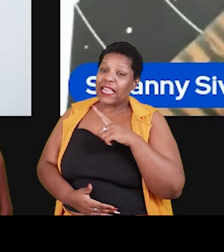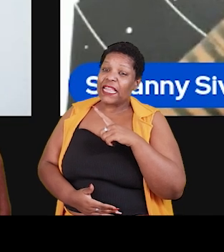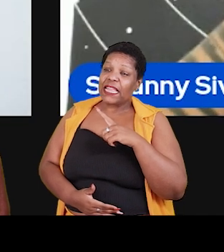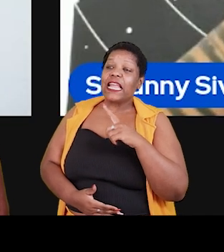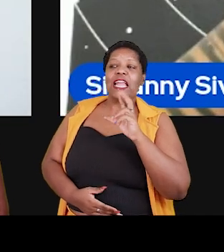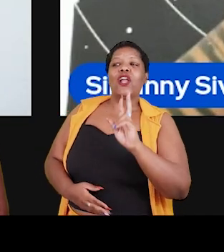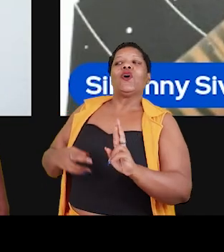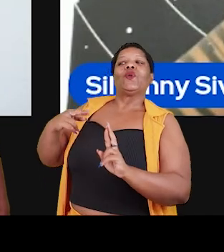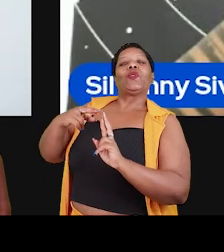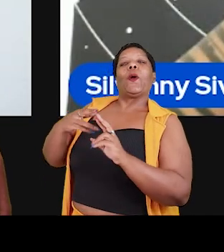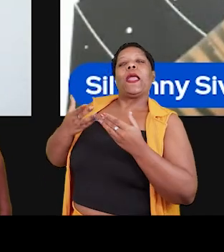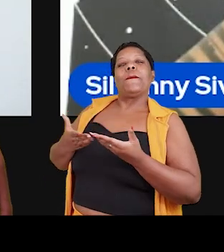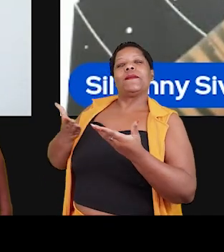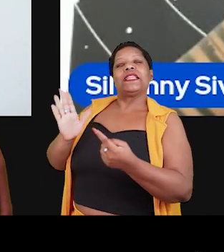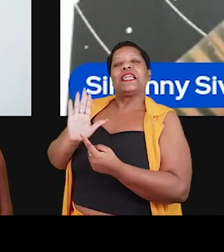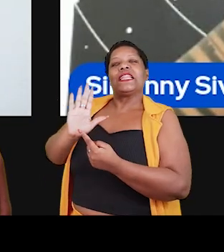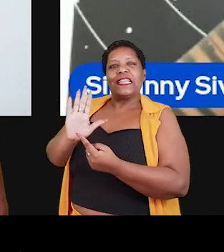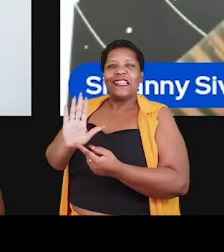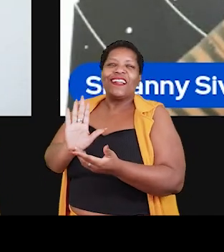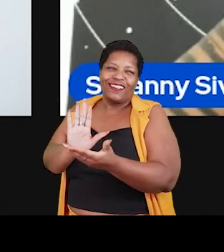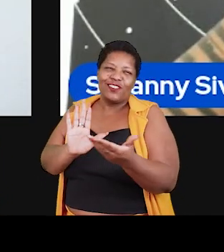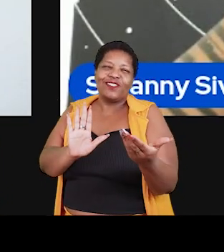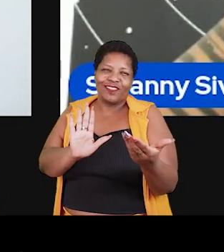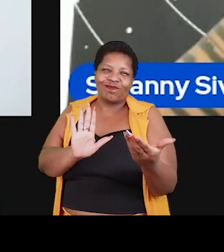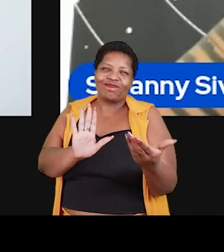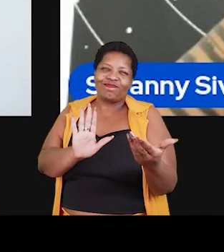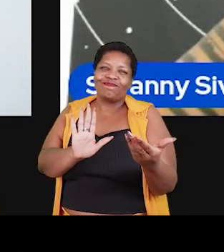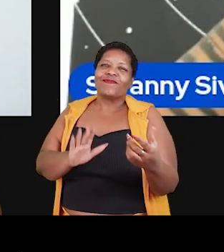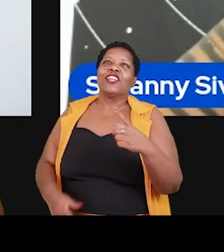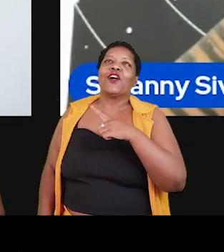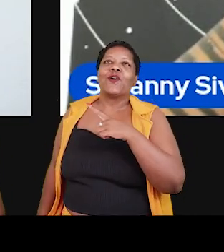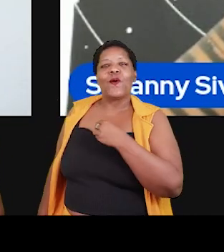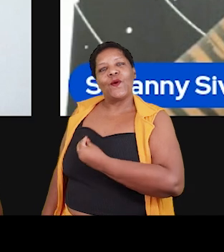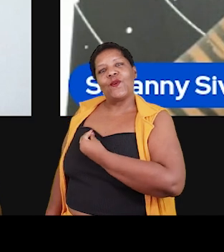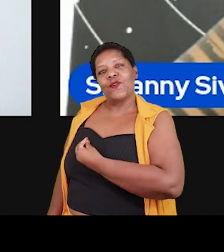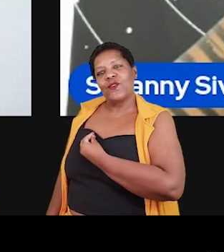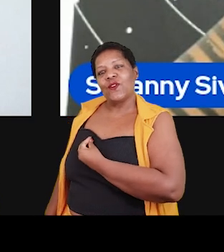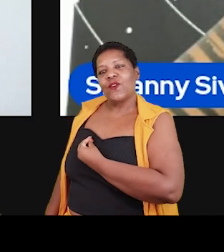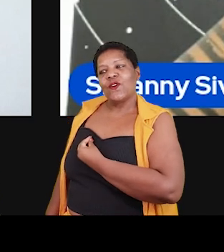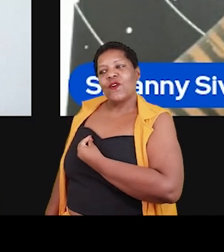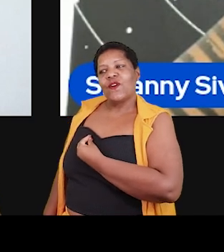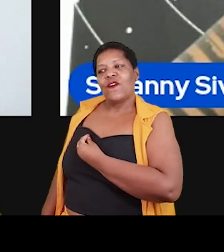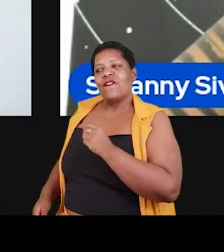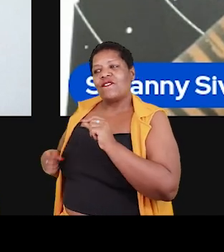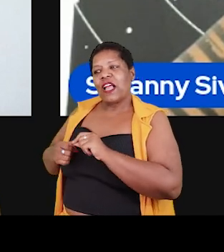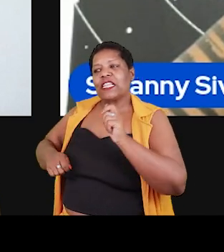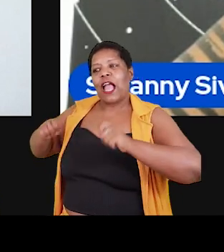que eu estou representando, sabe assim, que eu estou fazendo com que